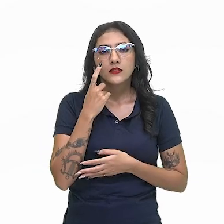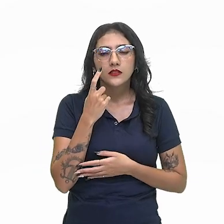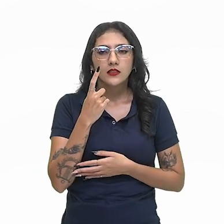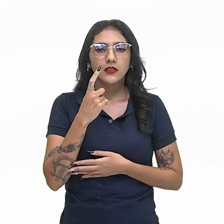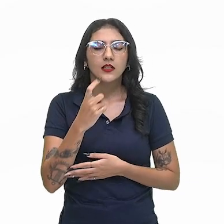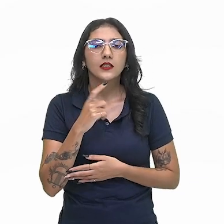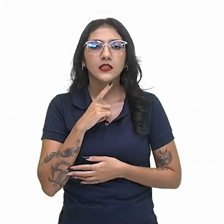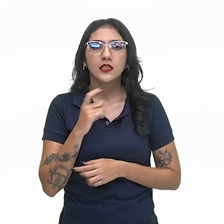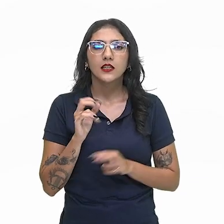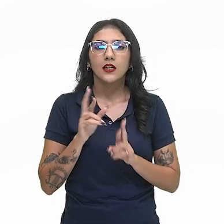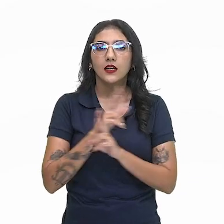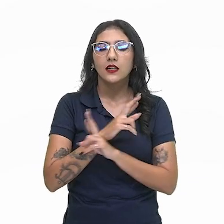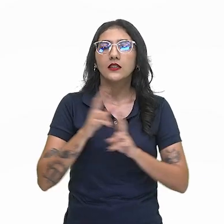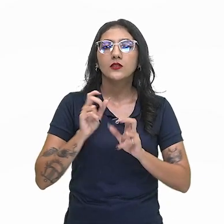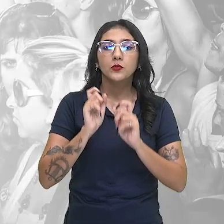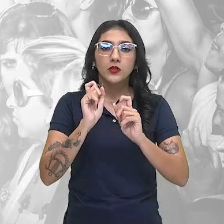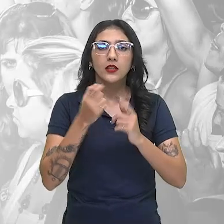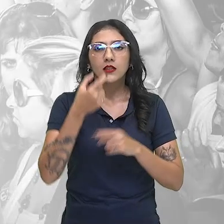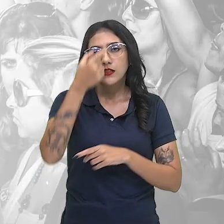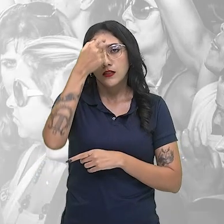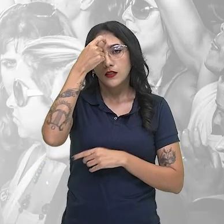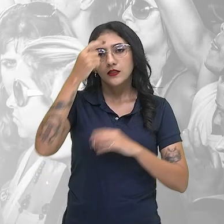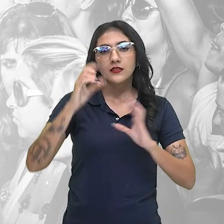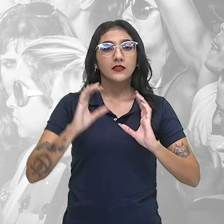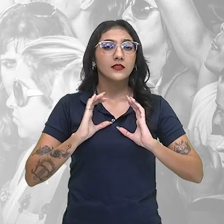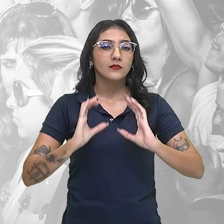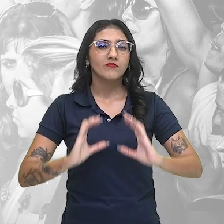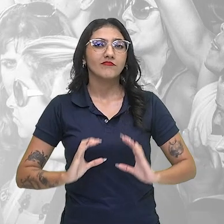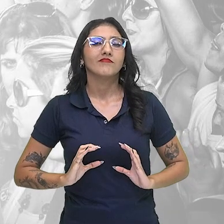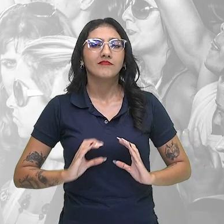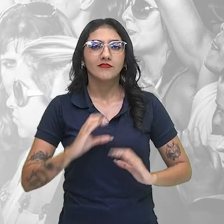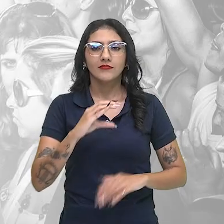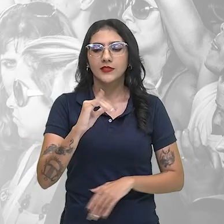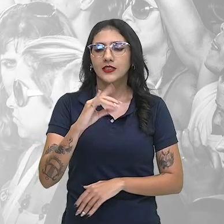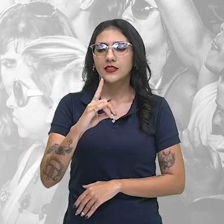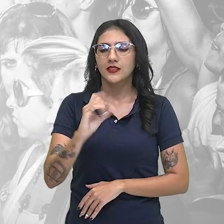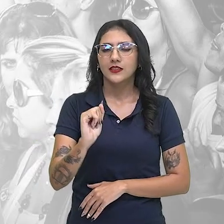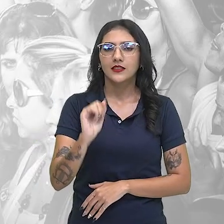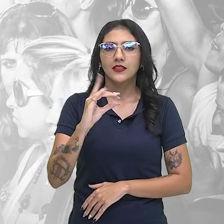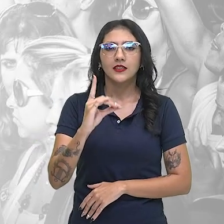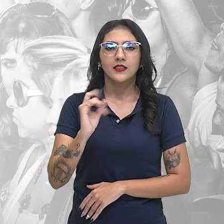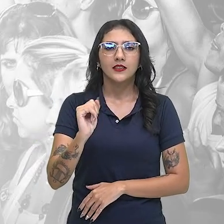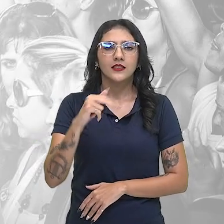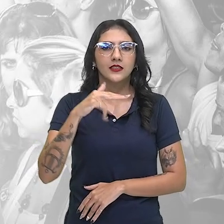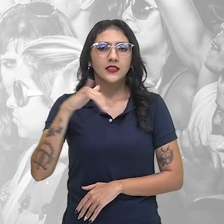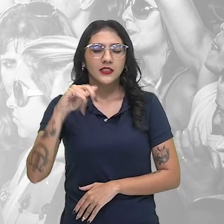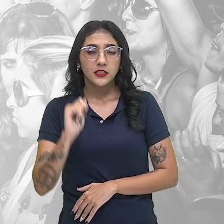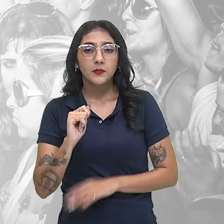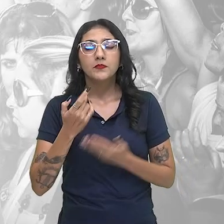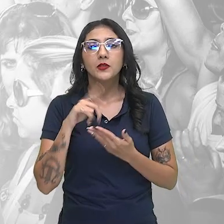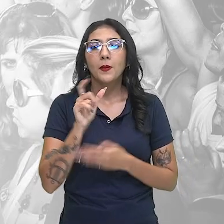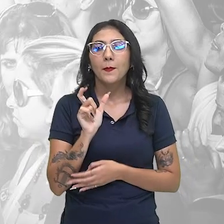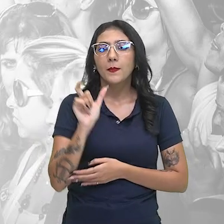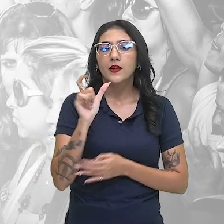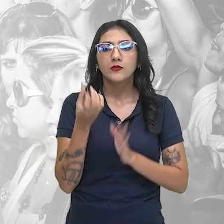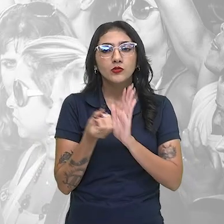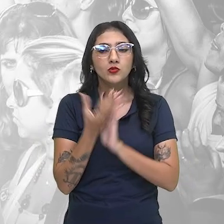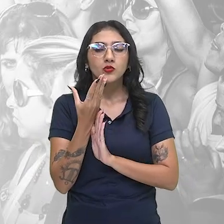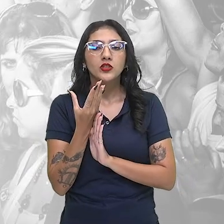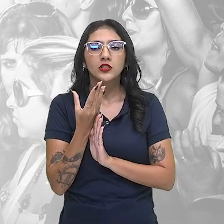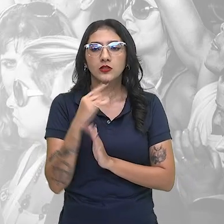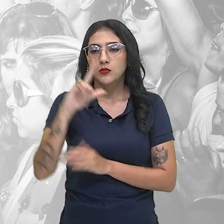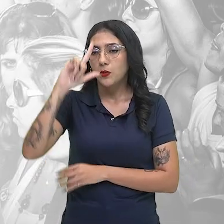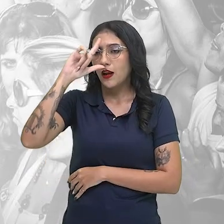de cidadania, né? Então, o que é a cidadania? Etimologicamente, cidadania vem de civitas, que quer